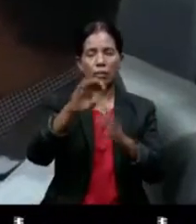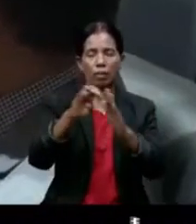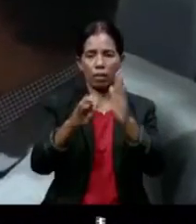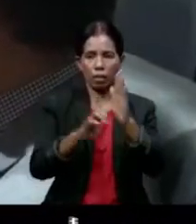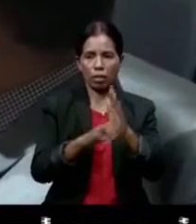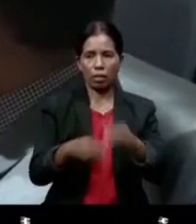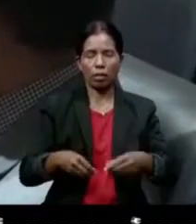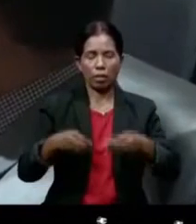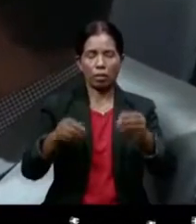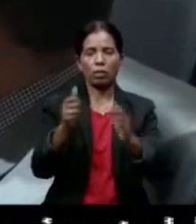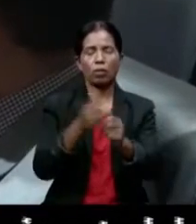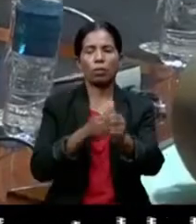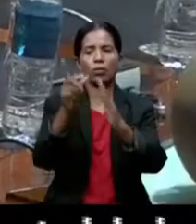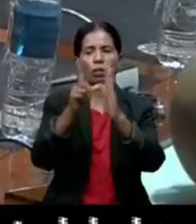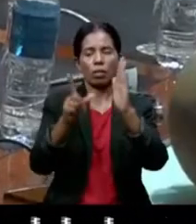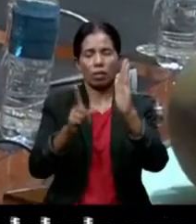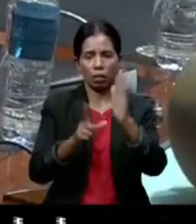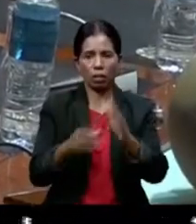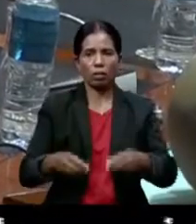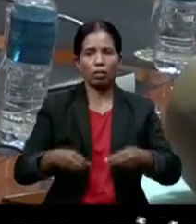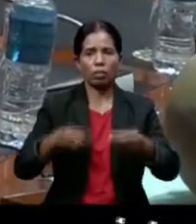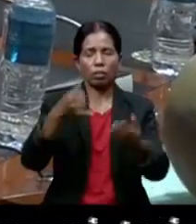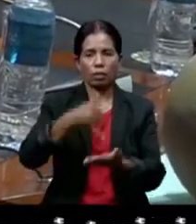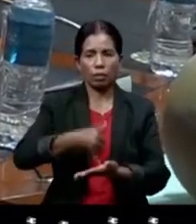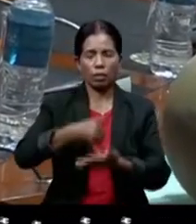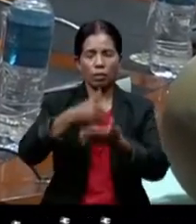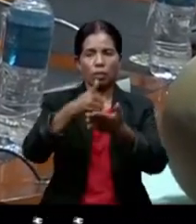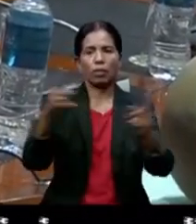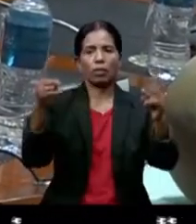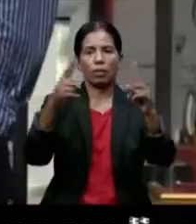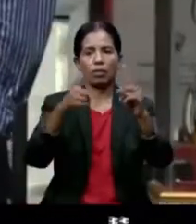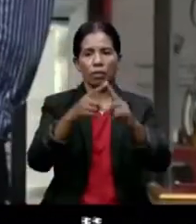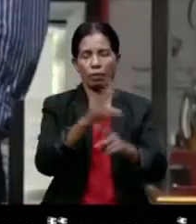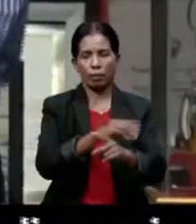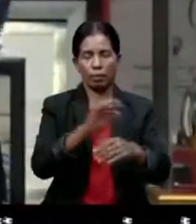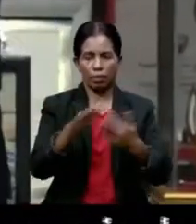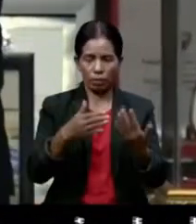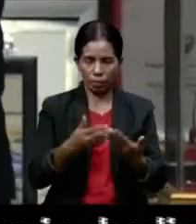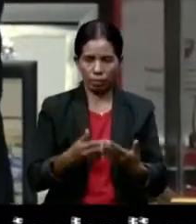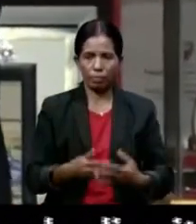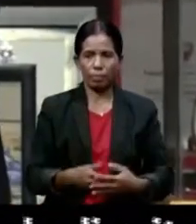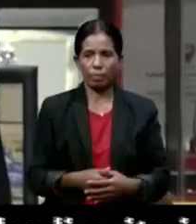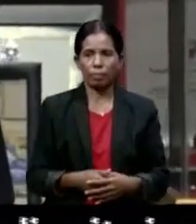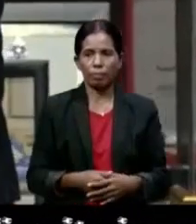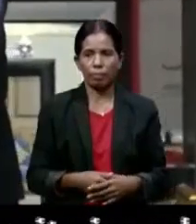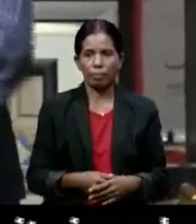uma confere Tuir Lei, título honorífico, condecoração, nomos, distinção. Adere de Ximenez, Matheus Romário, Giamento.